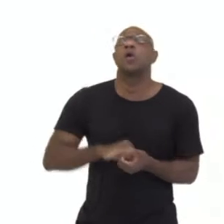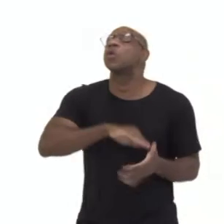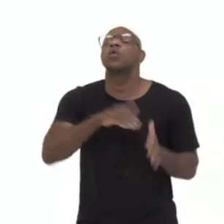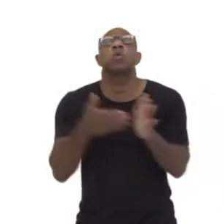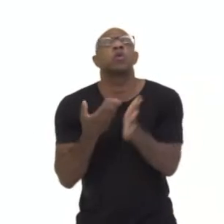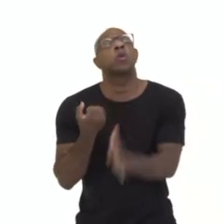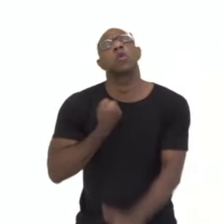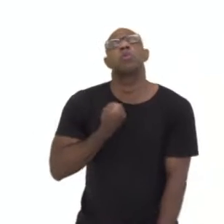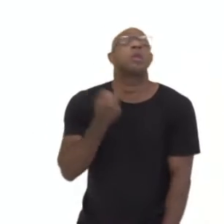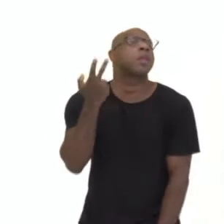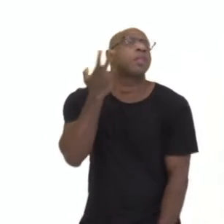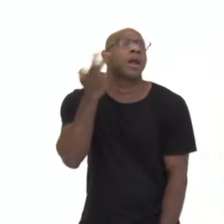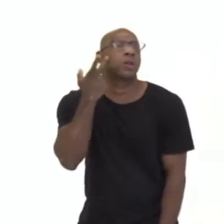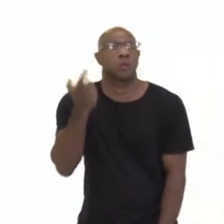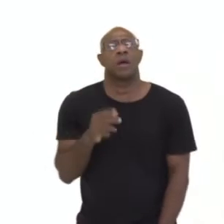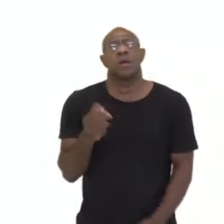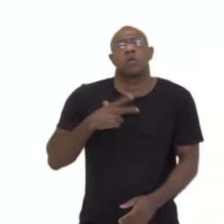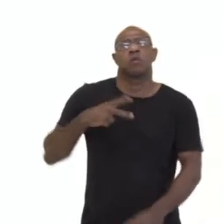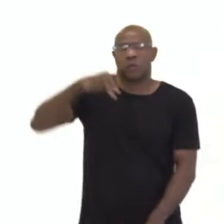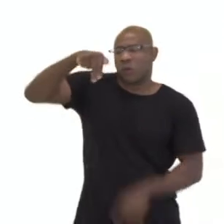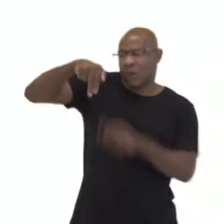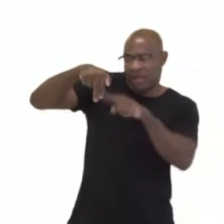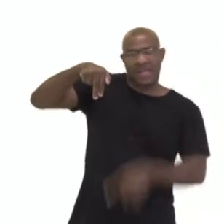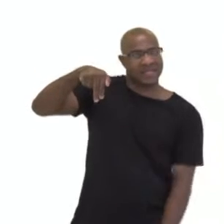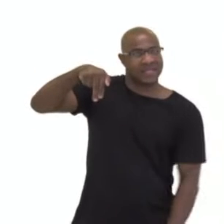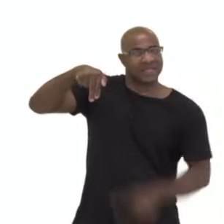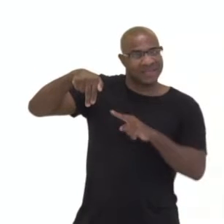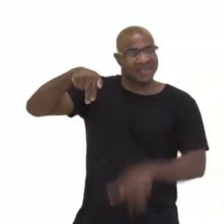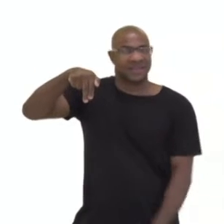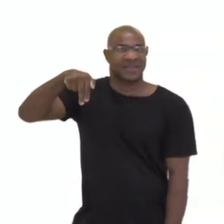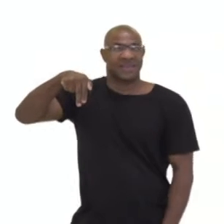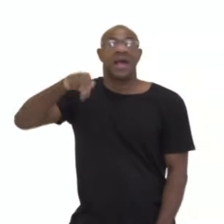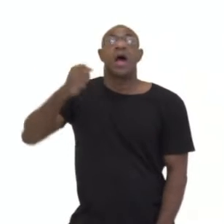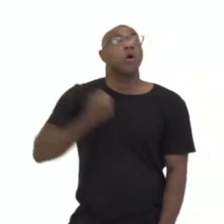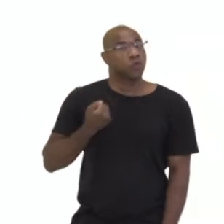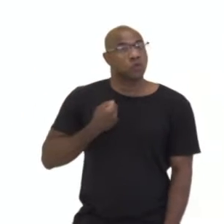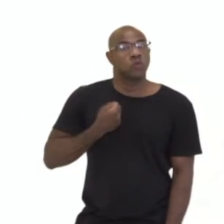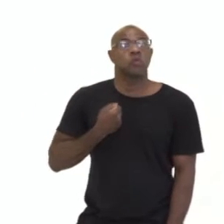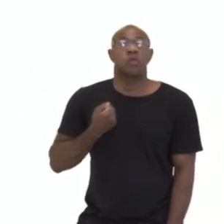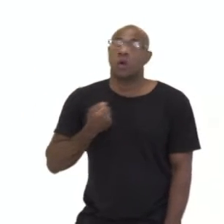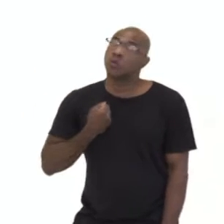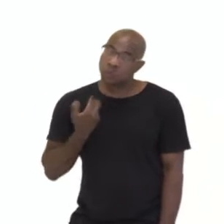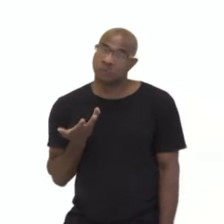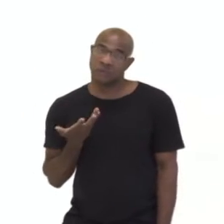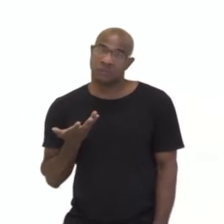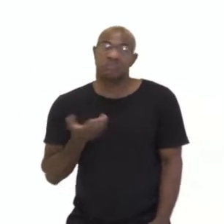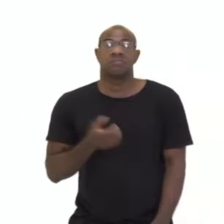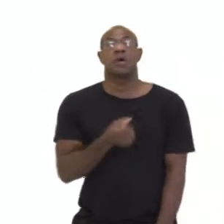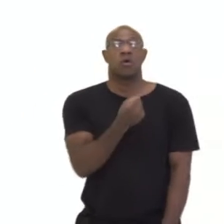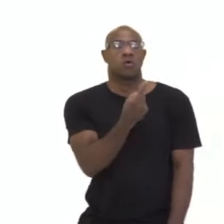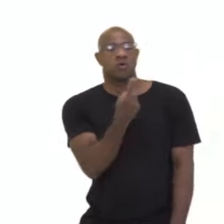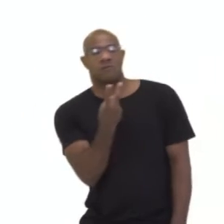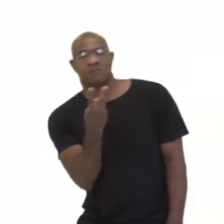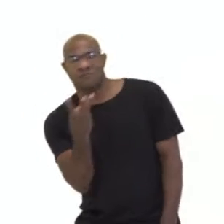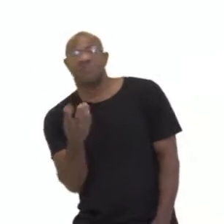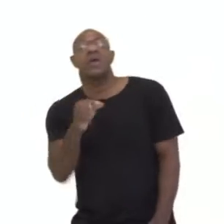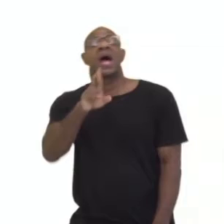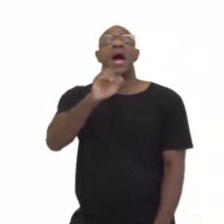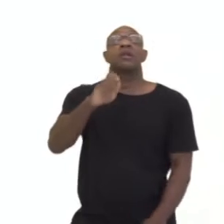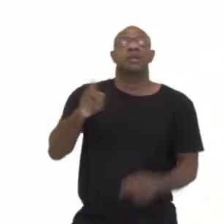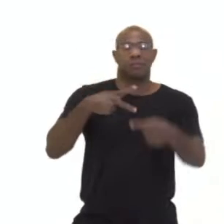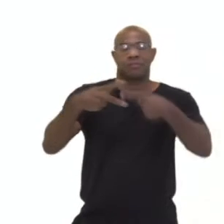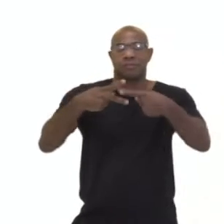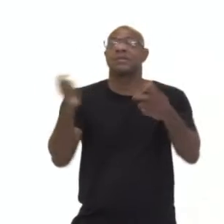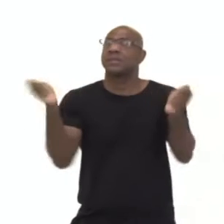número natural, ele também é um número inteiro e racional. E todo número